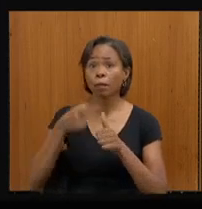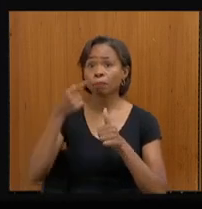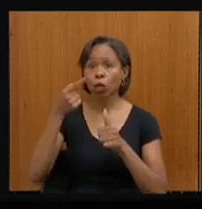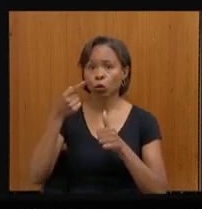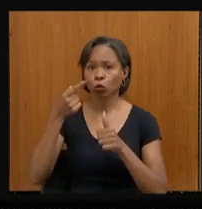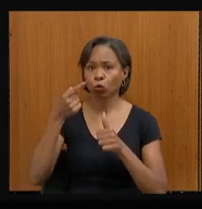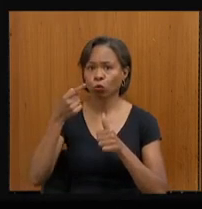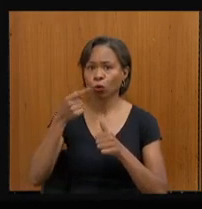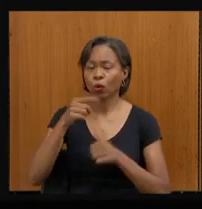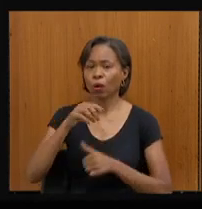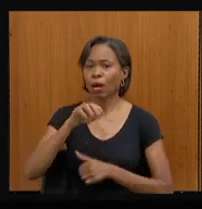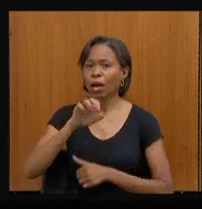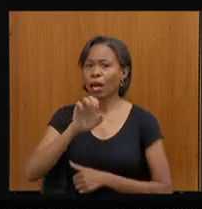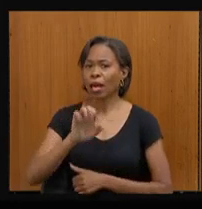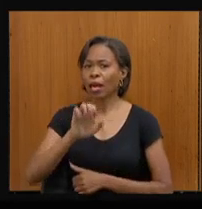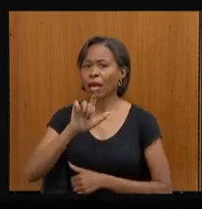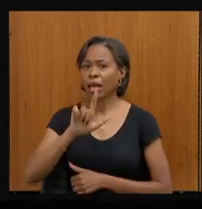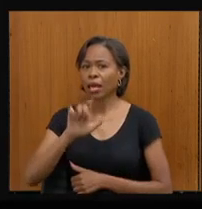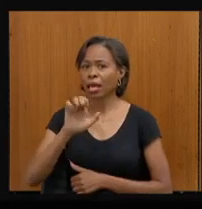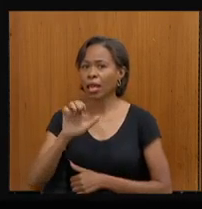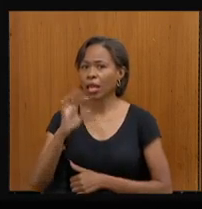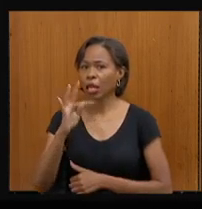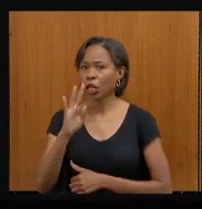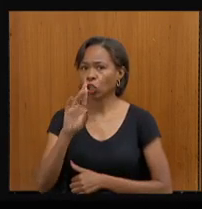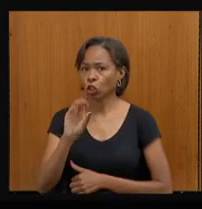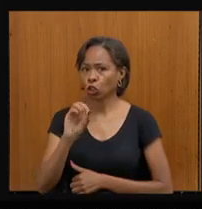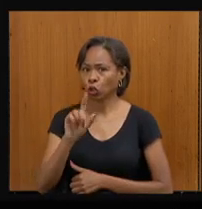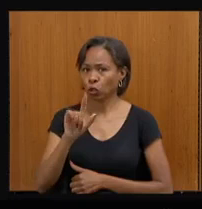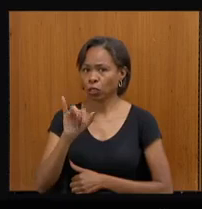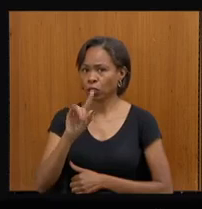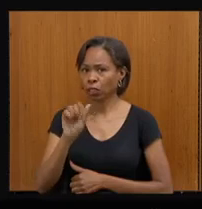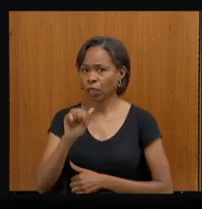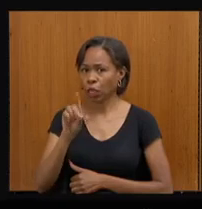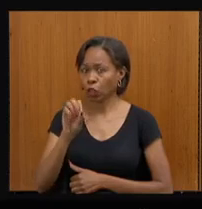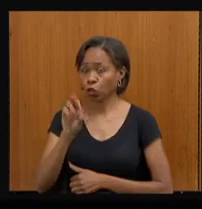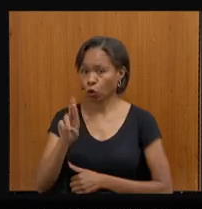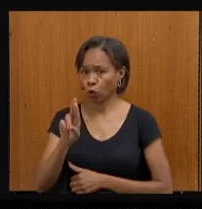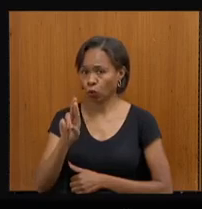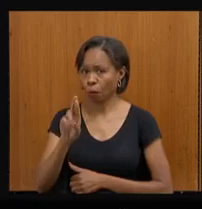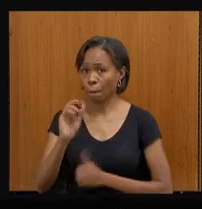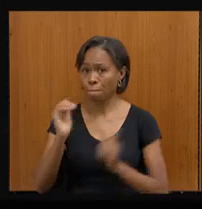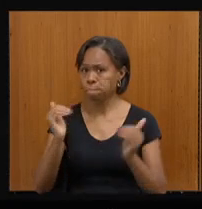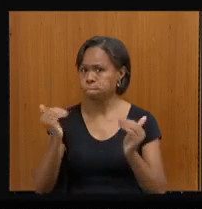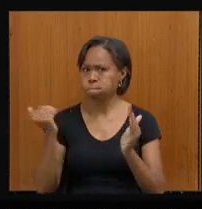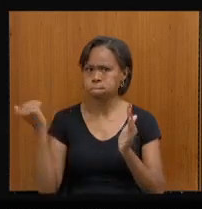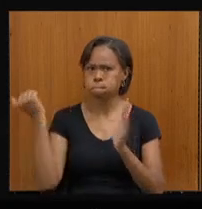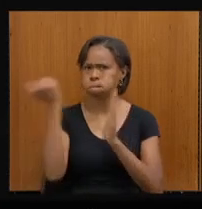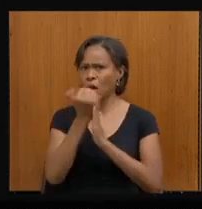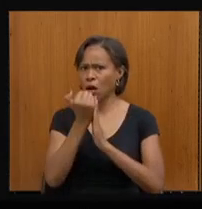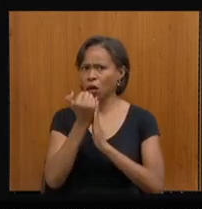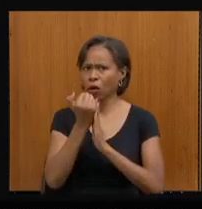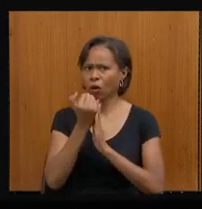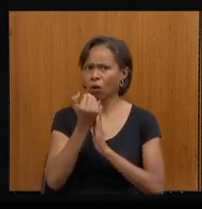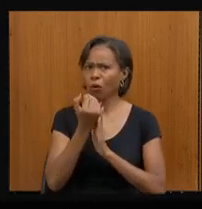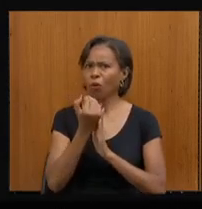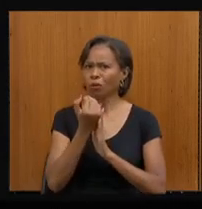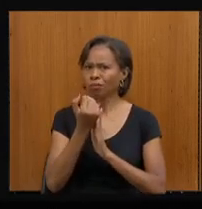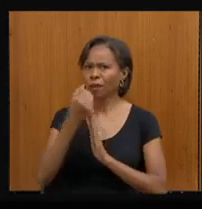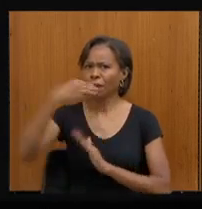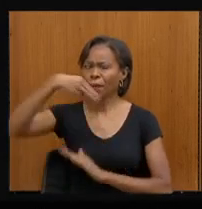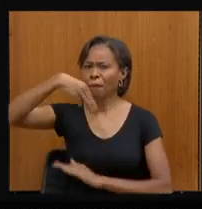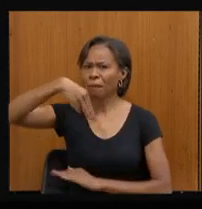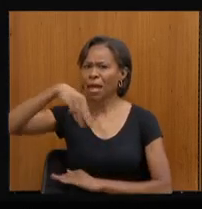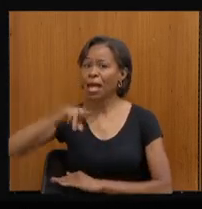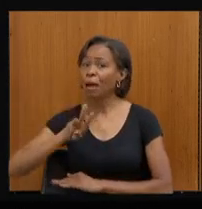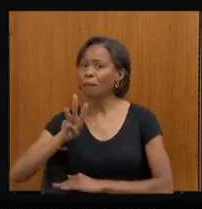no Brasil é estamos iniciando a construção trata-se de uma usina termoelétrica